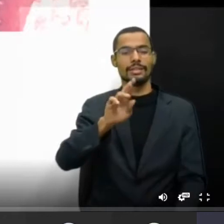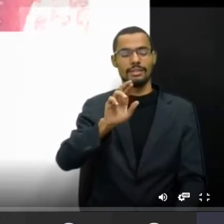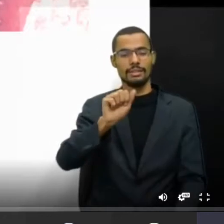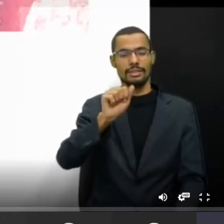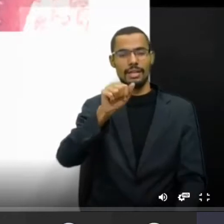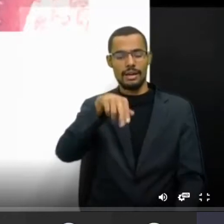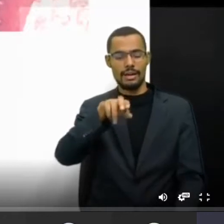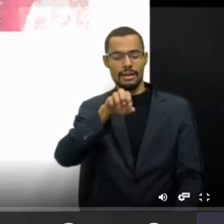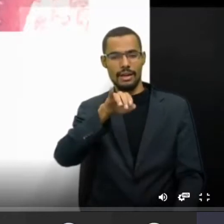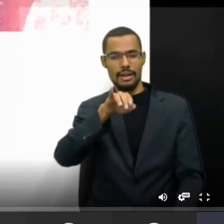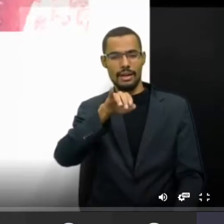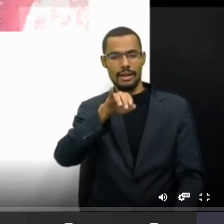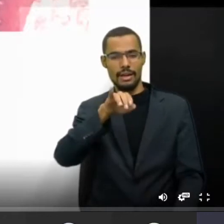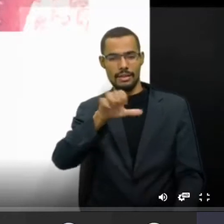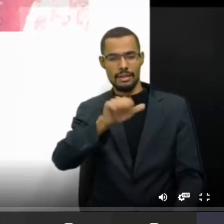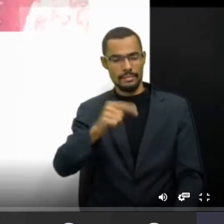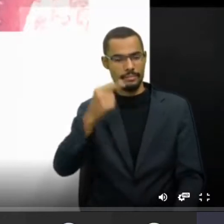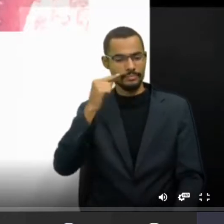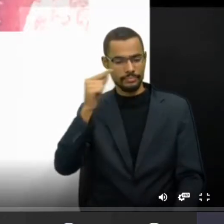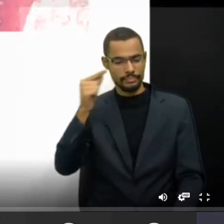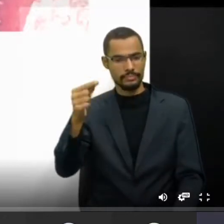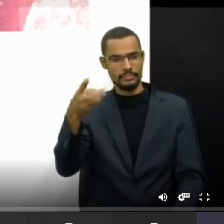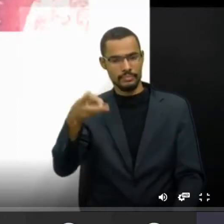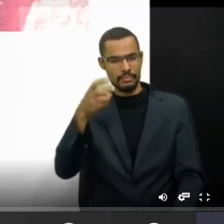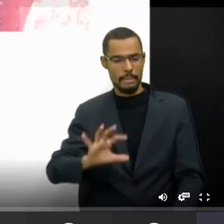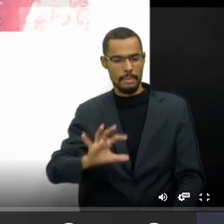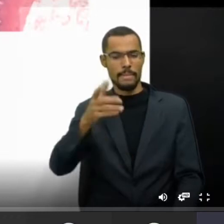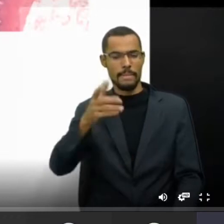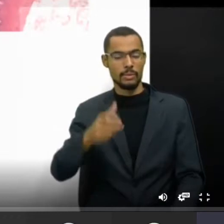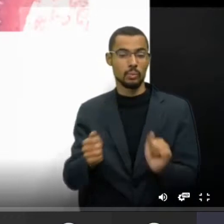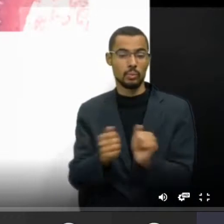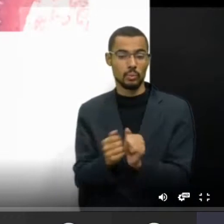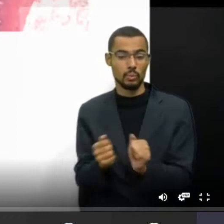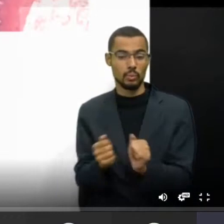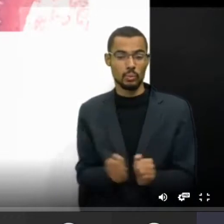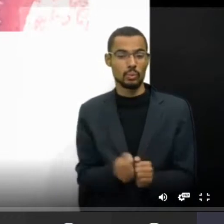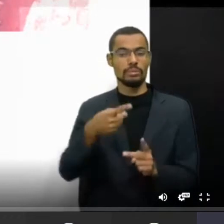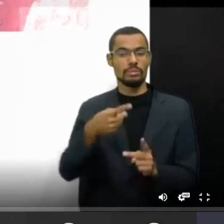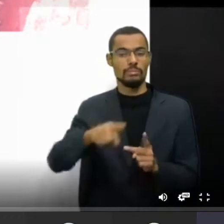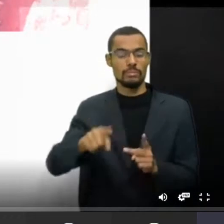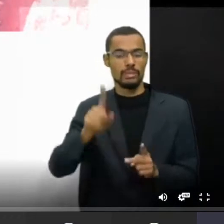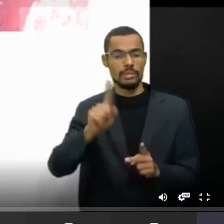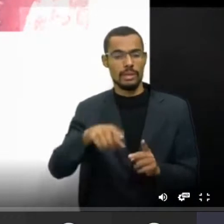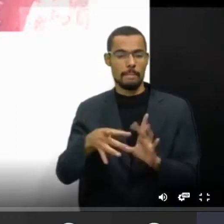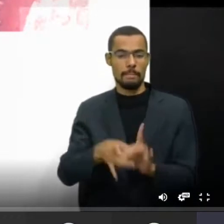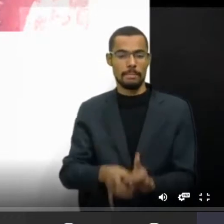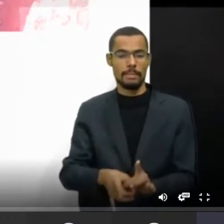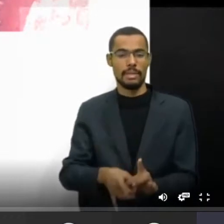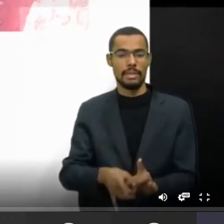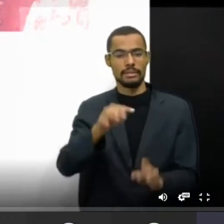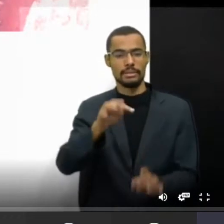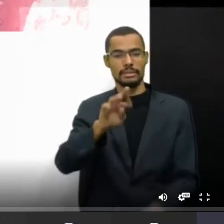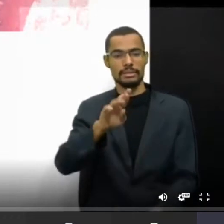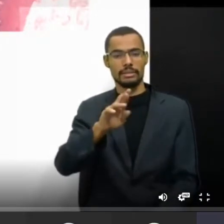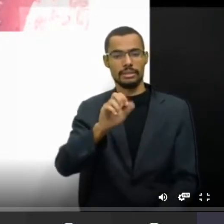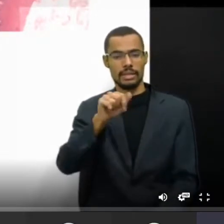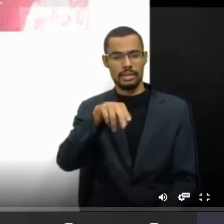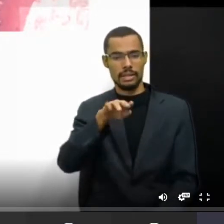essa lâmina adventícia, aqui, essa serosa, ela está muito próxima, justaposta, então, à traqueia.